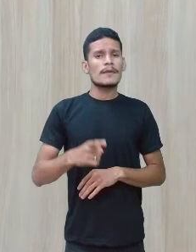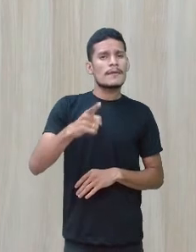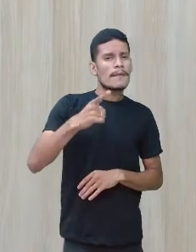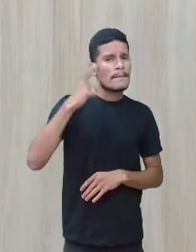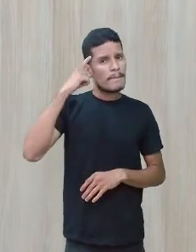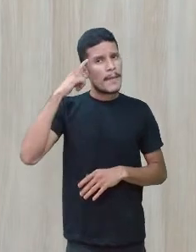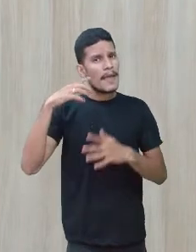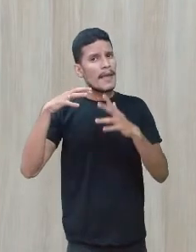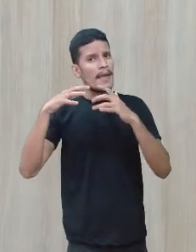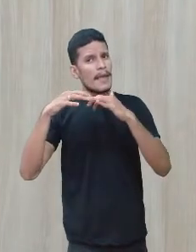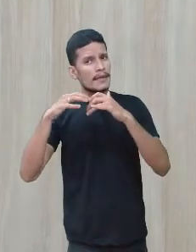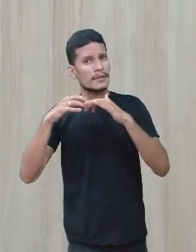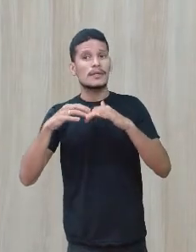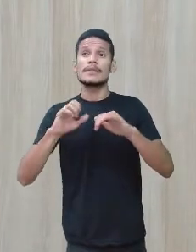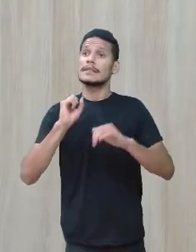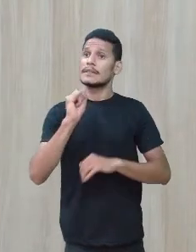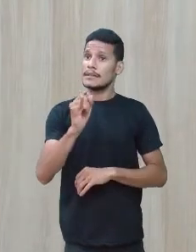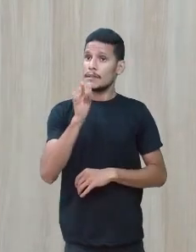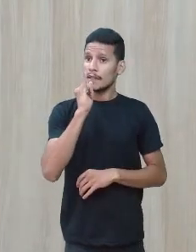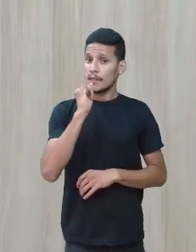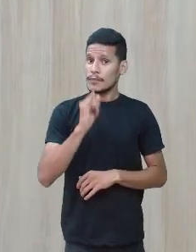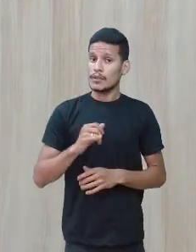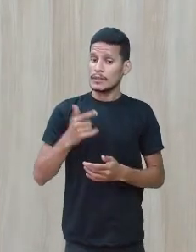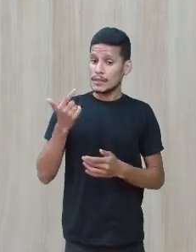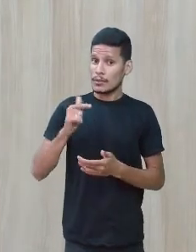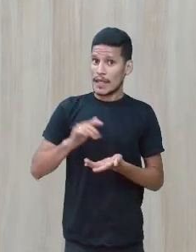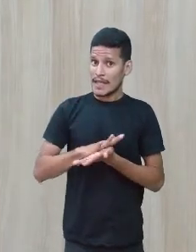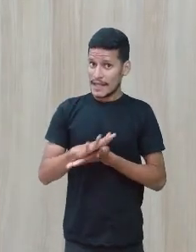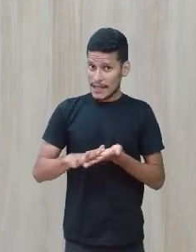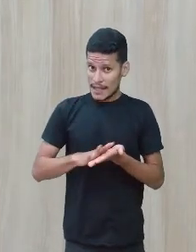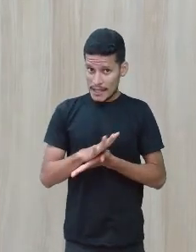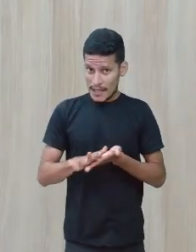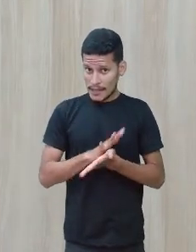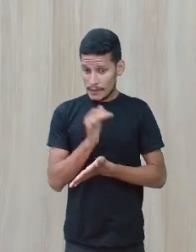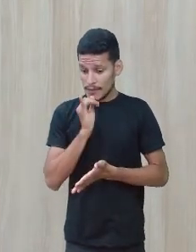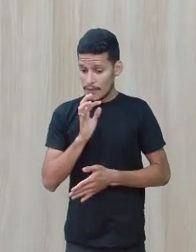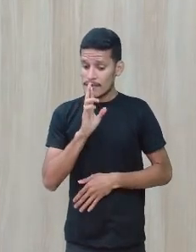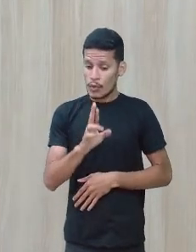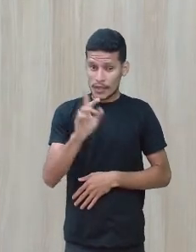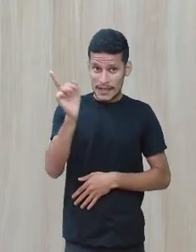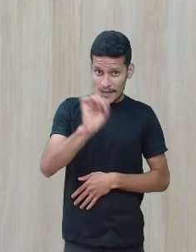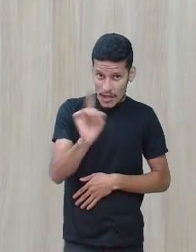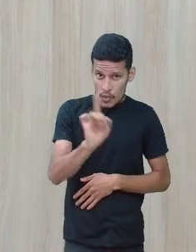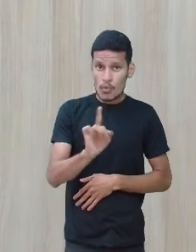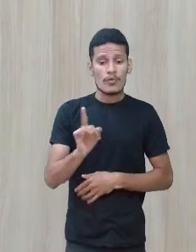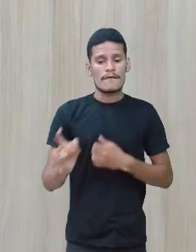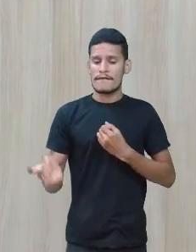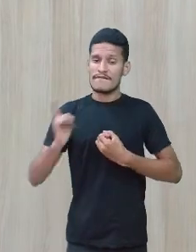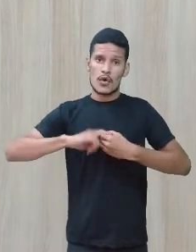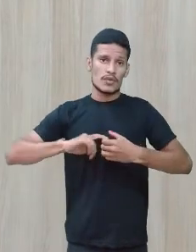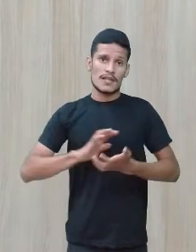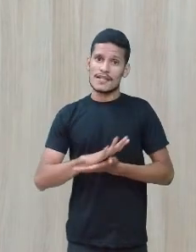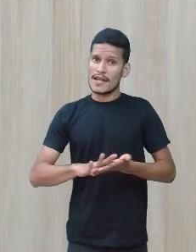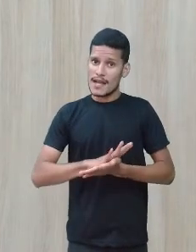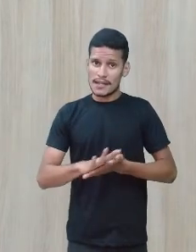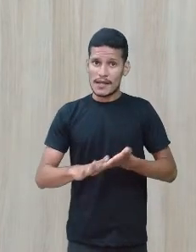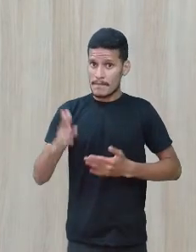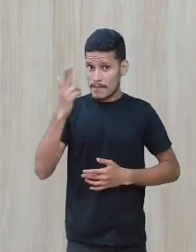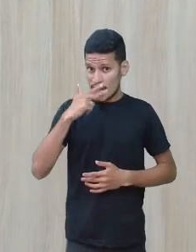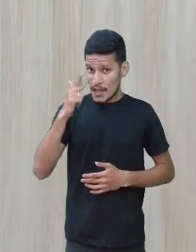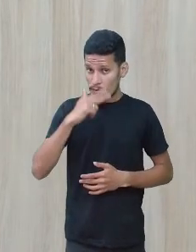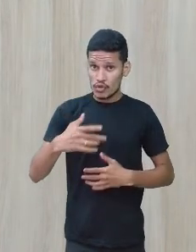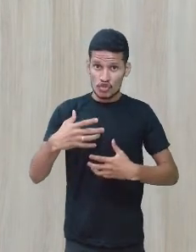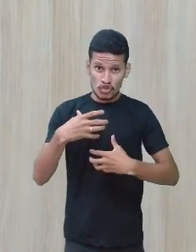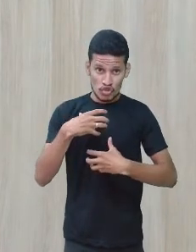pensem, por mais que não tenha, né? Por mais que a resposta seja não, o corpo não volte do mesmo